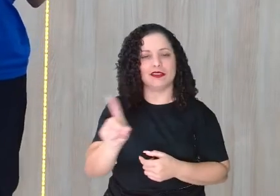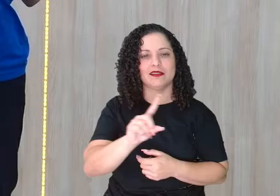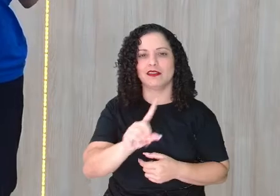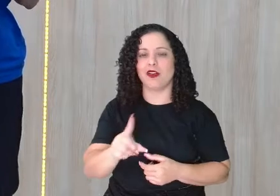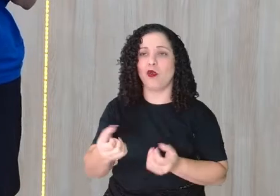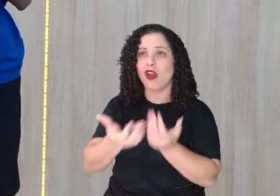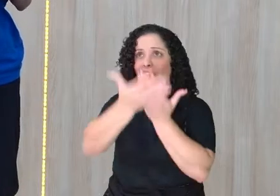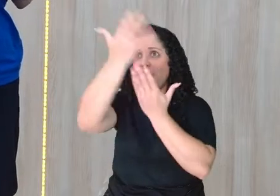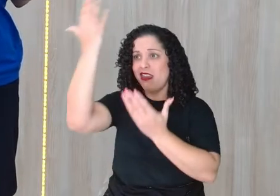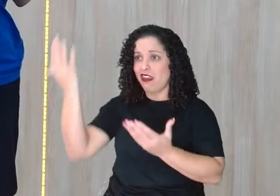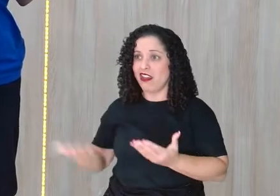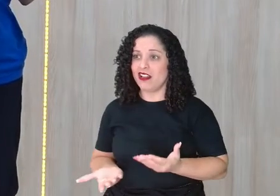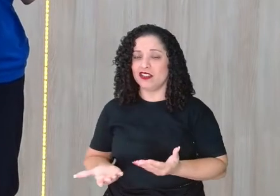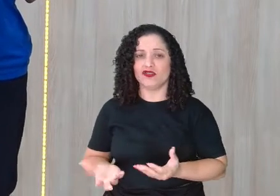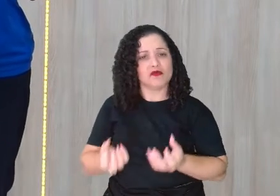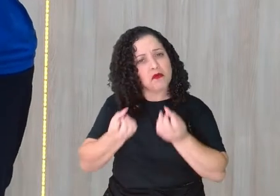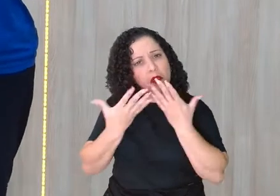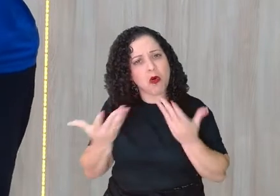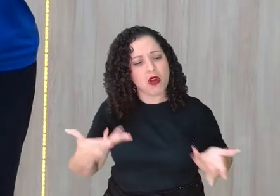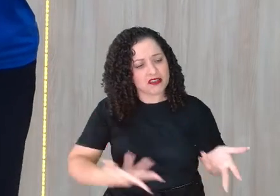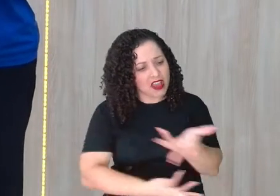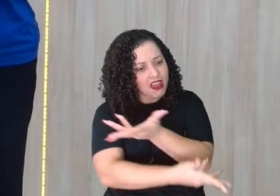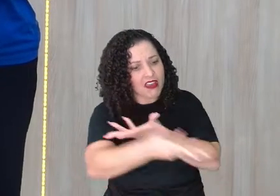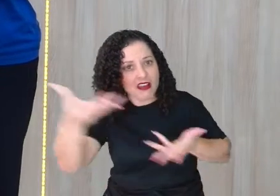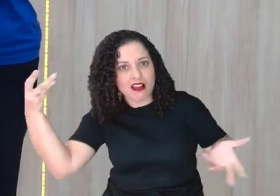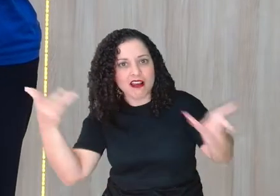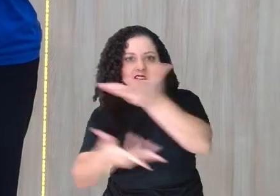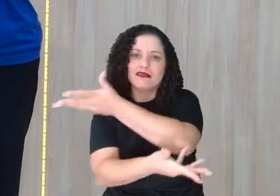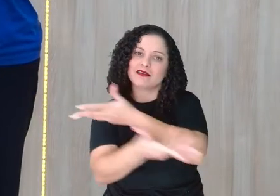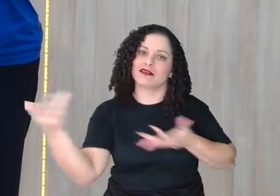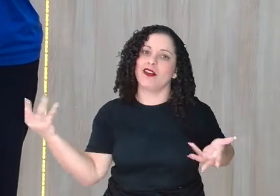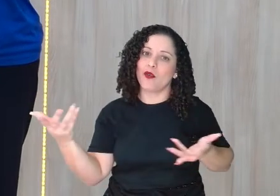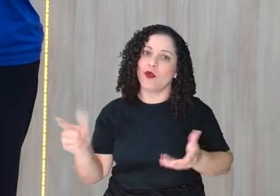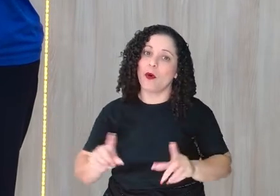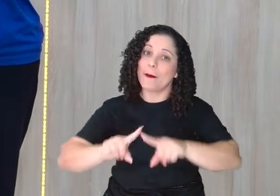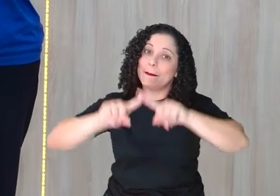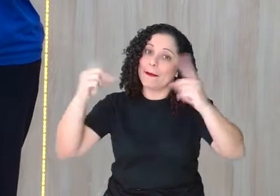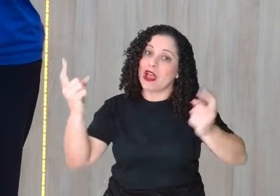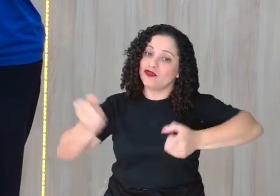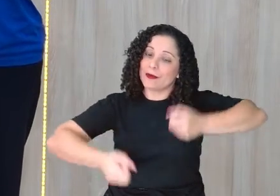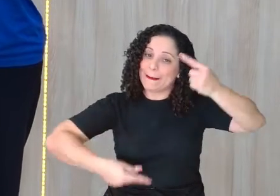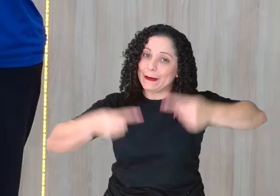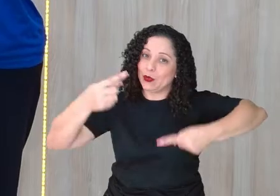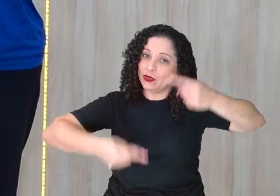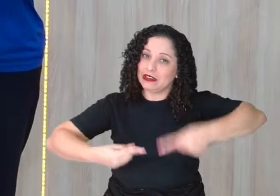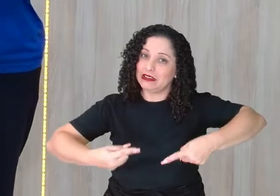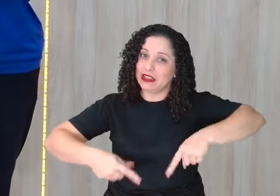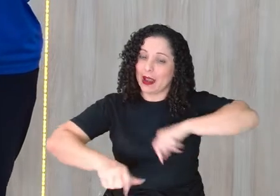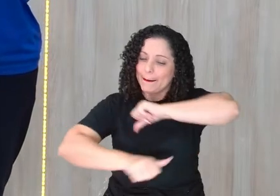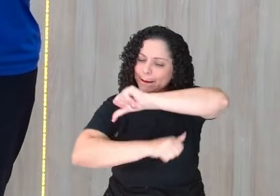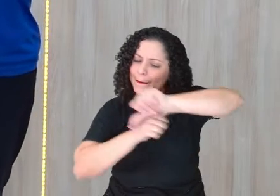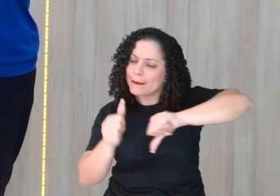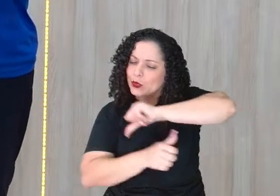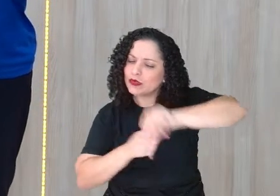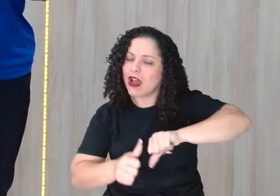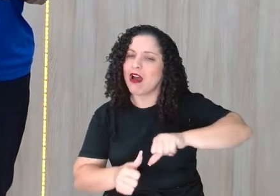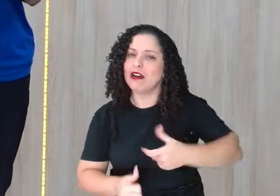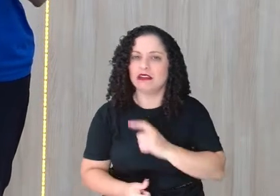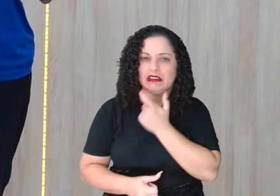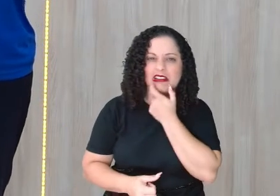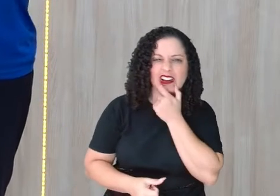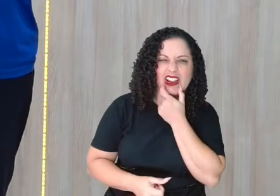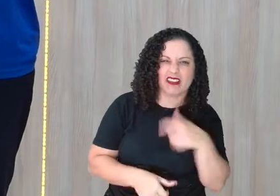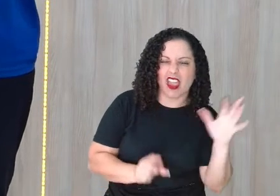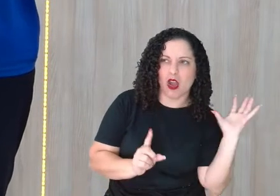eles era favorável essa relação. Mas aí, quando muda essa política, né, que a Inglaterra começa a intervir,